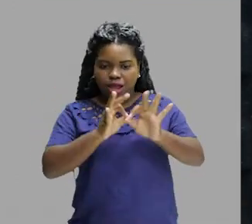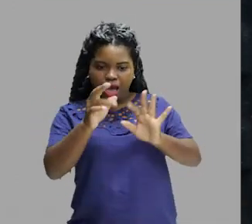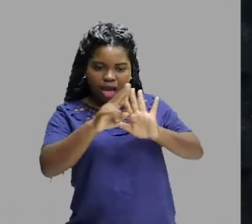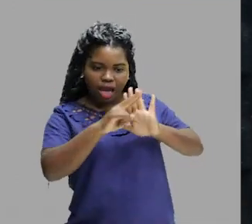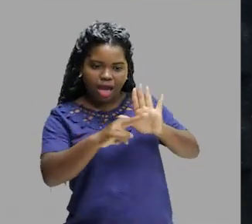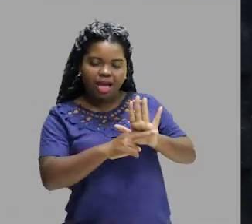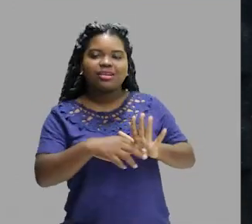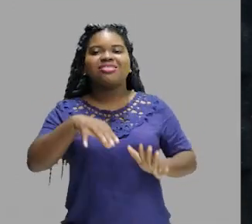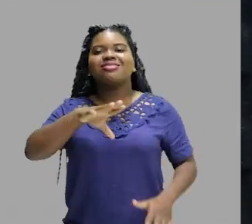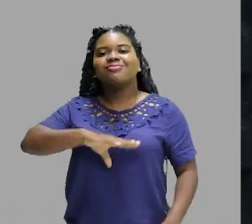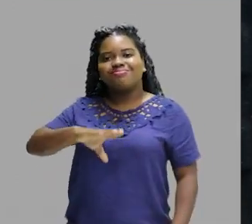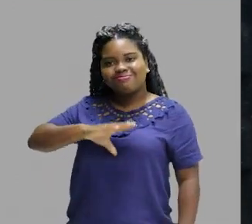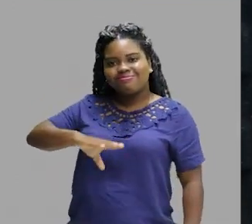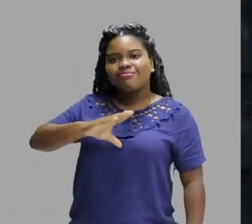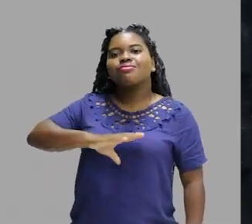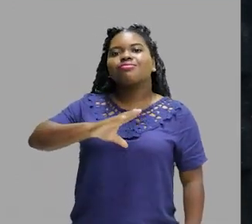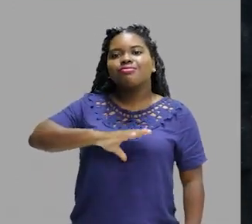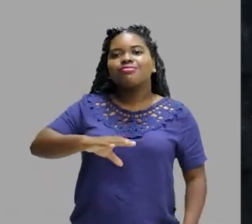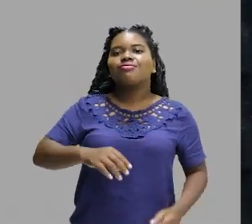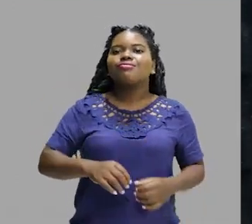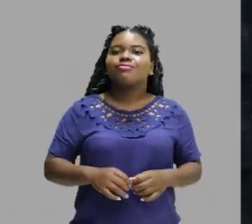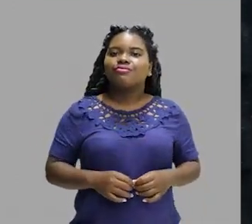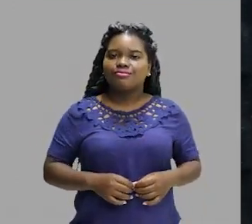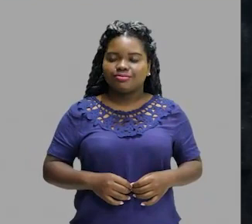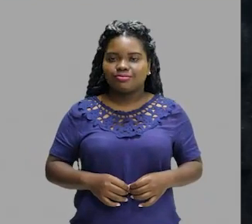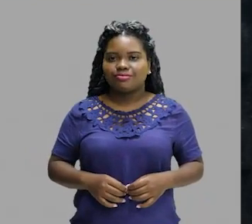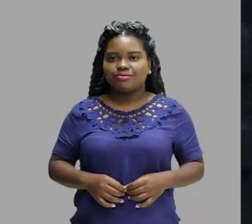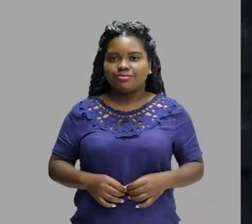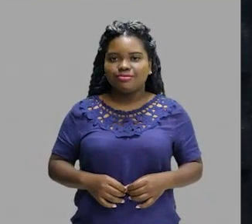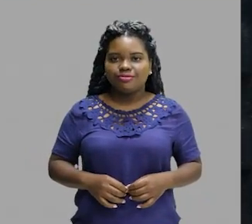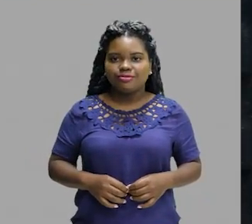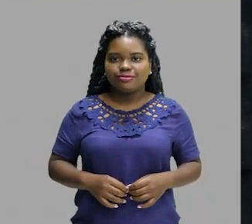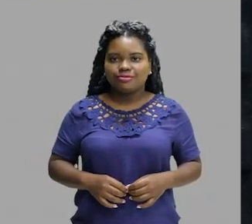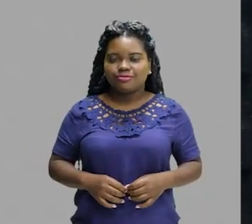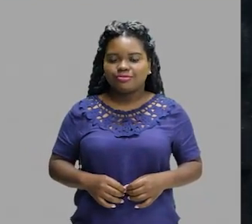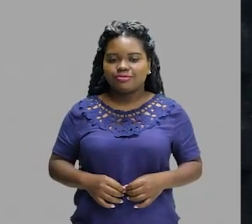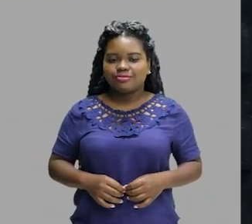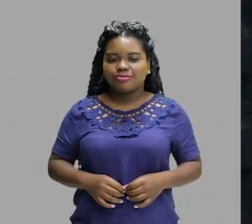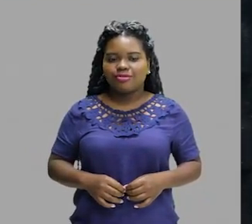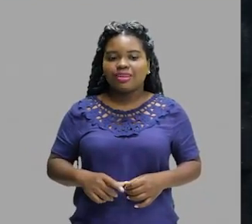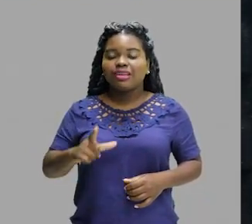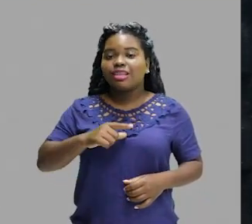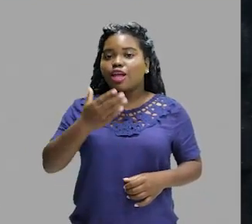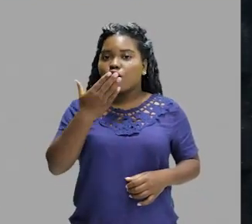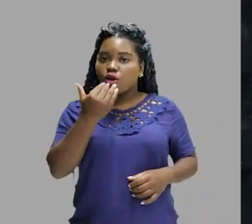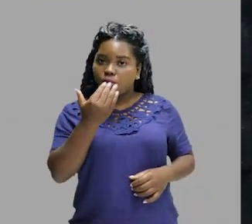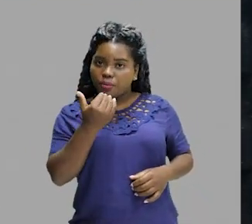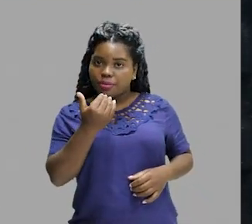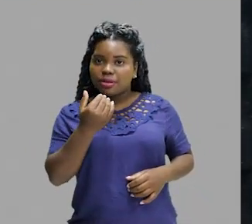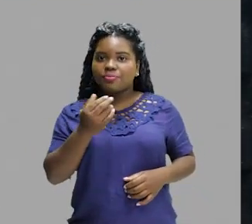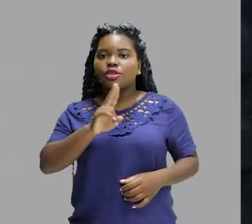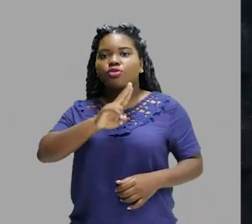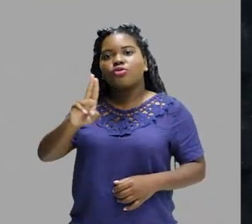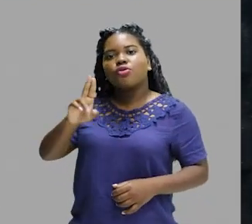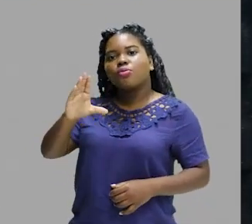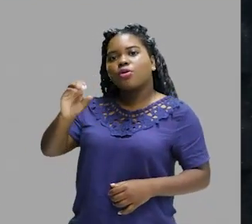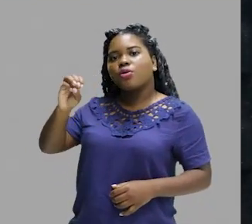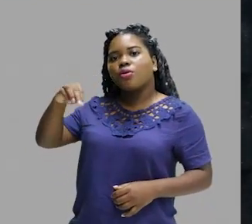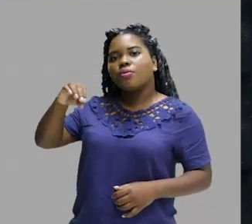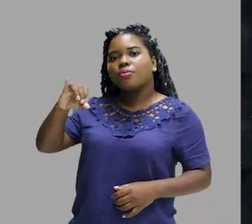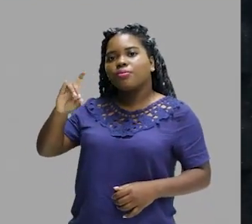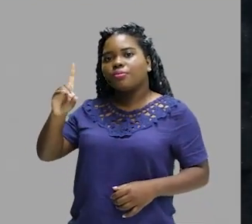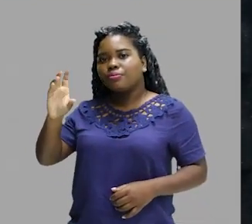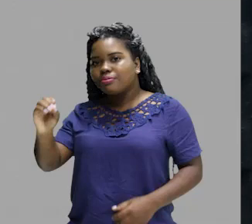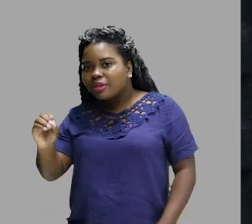Então, em espanhol, eu tenho apenas uma forma para essas duas terminações. Comer, eu utilizo comido, sorrir, eu